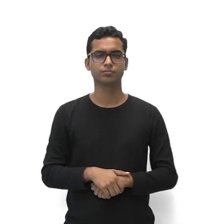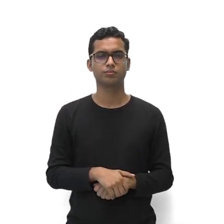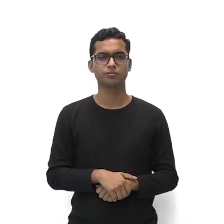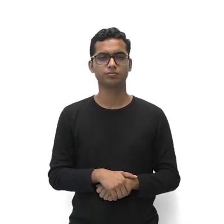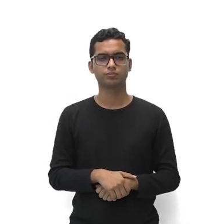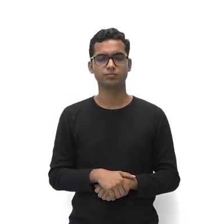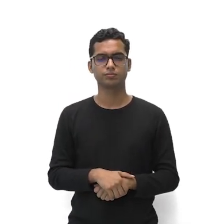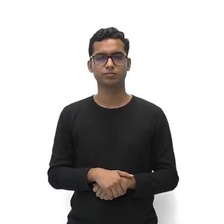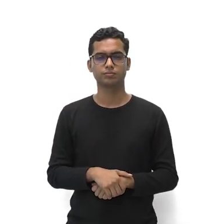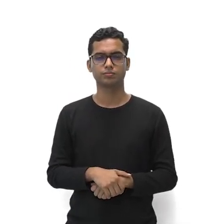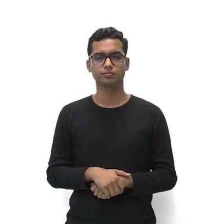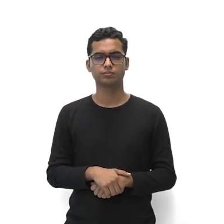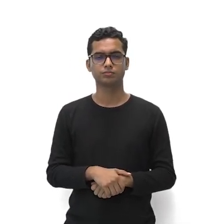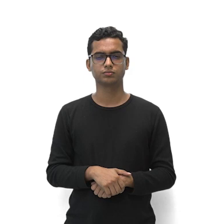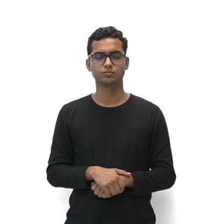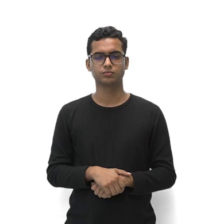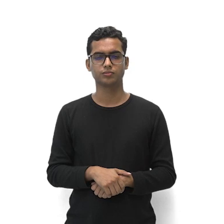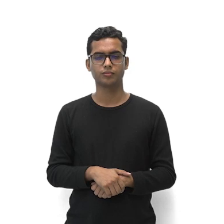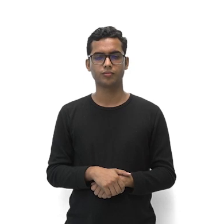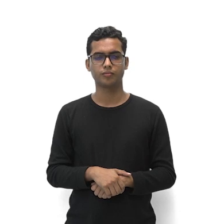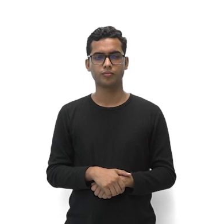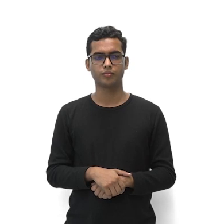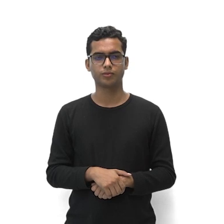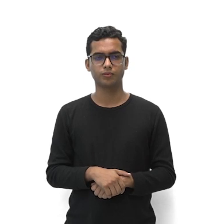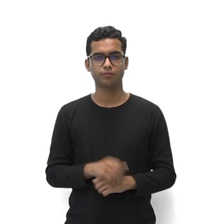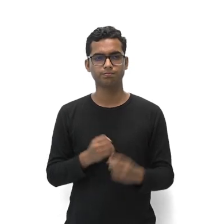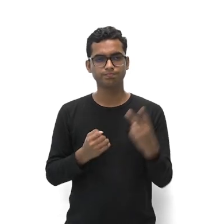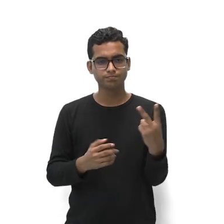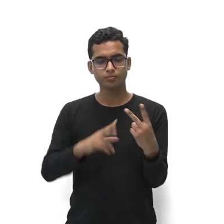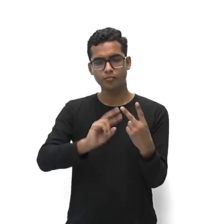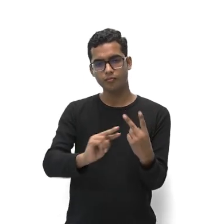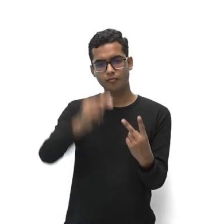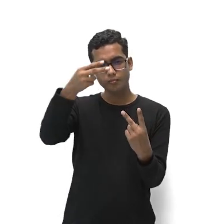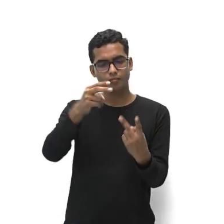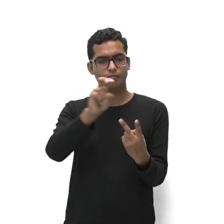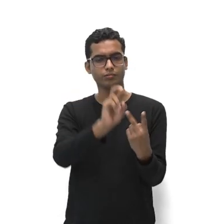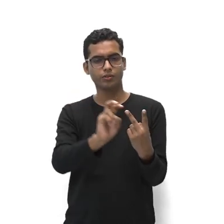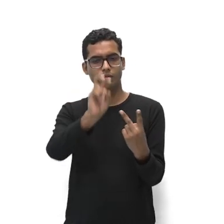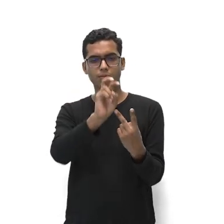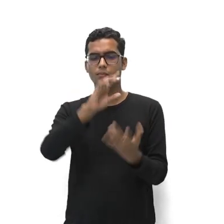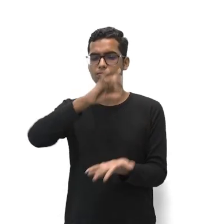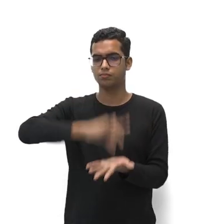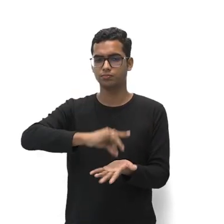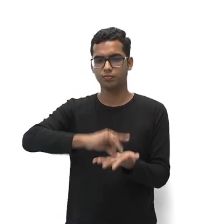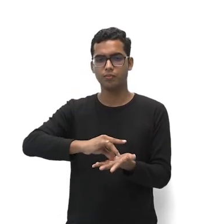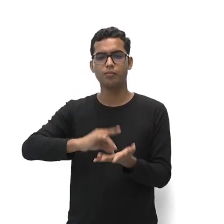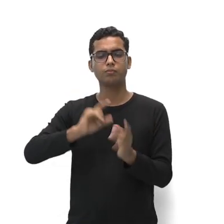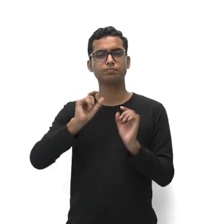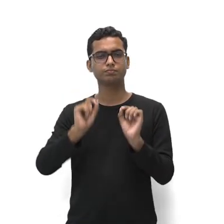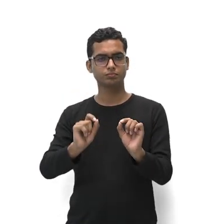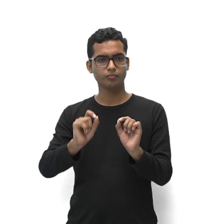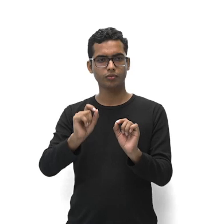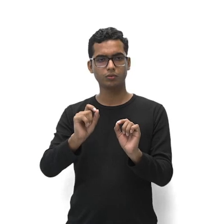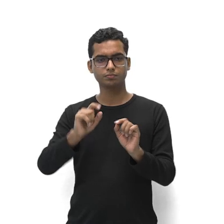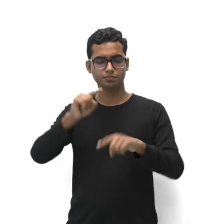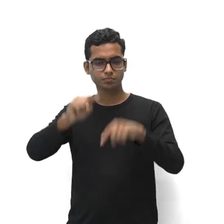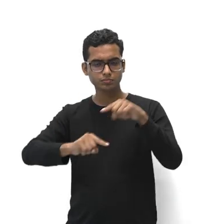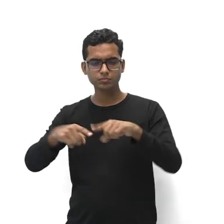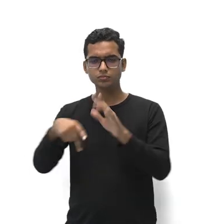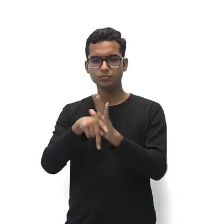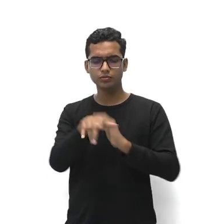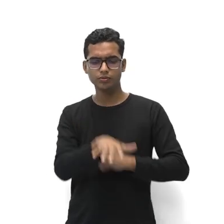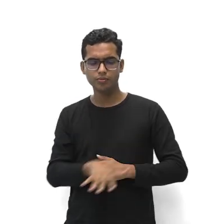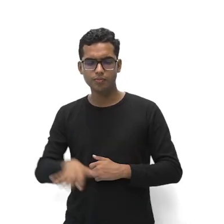não confundir a potenciação como um produto de fatores, porque isso daí